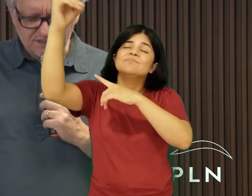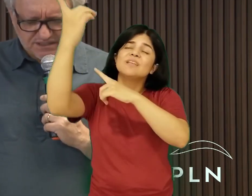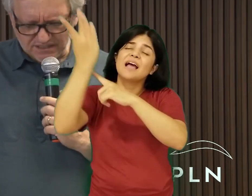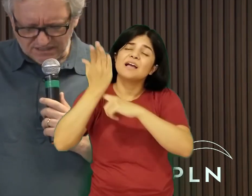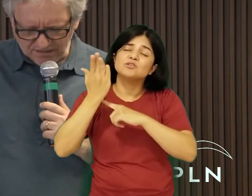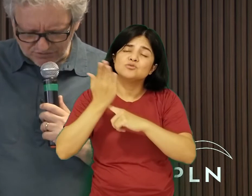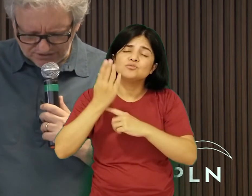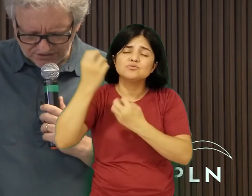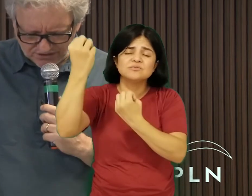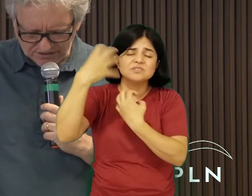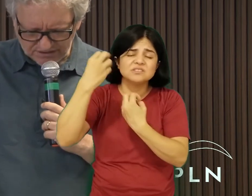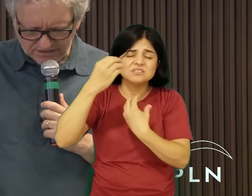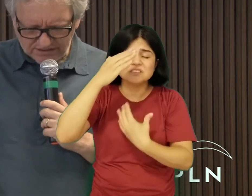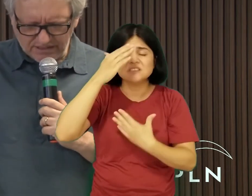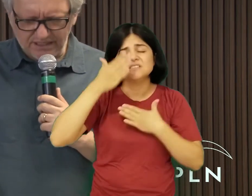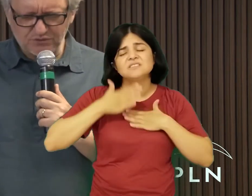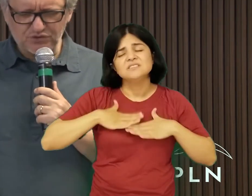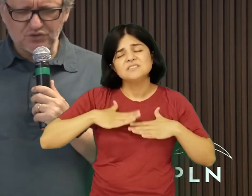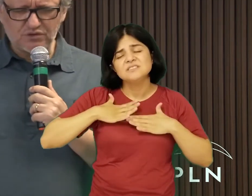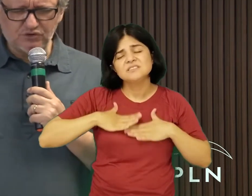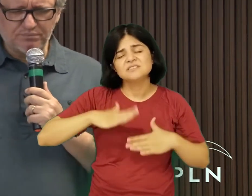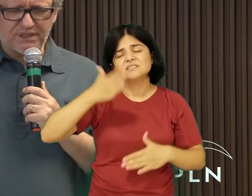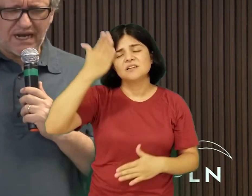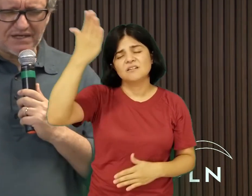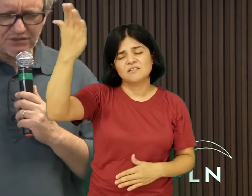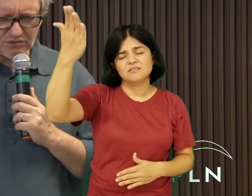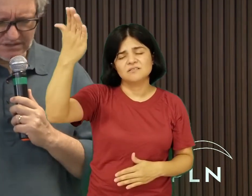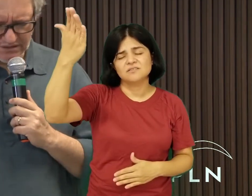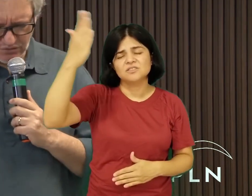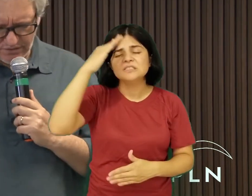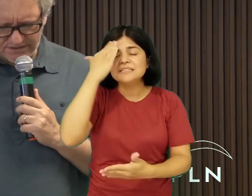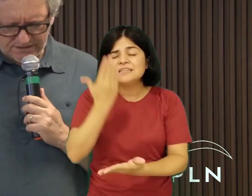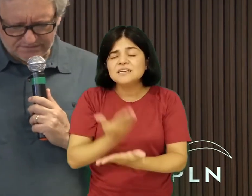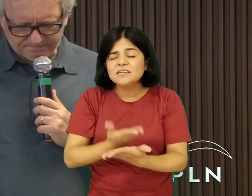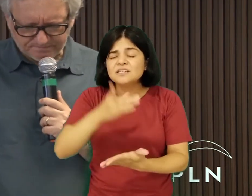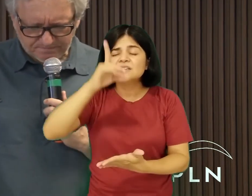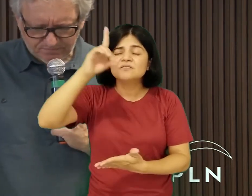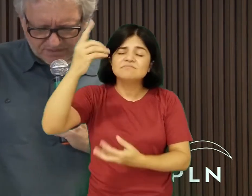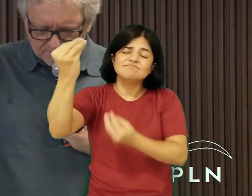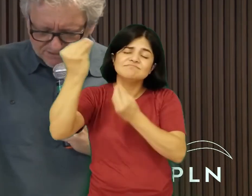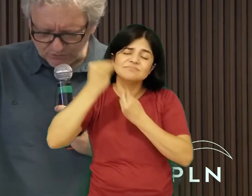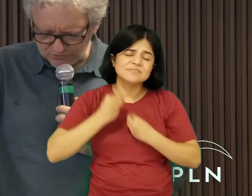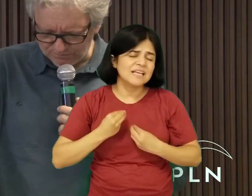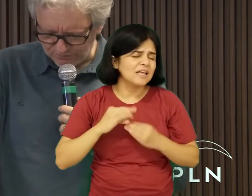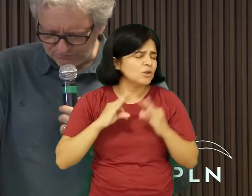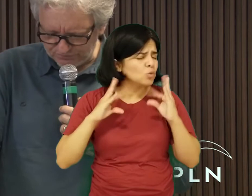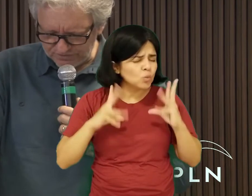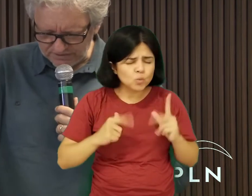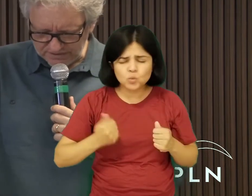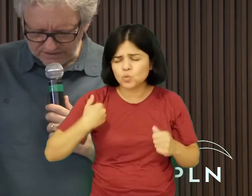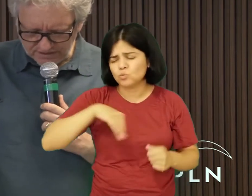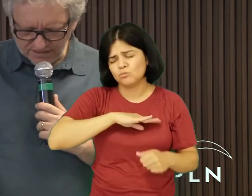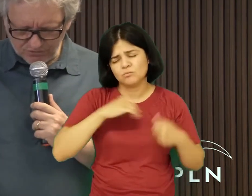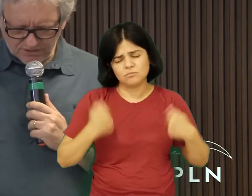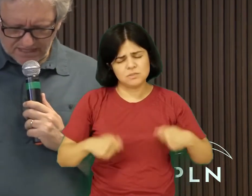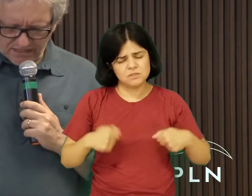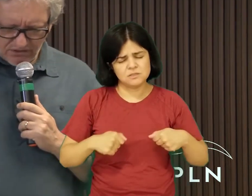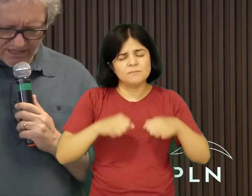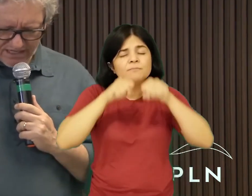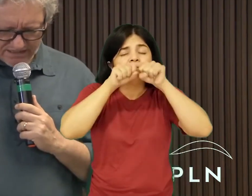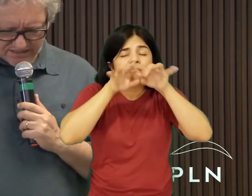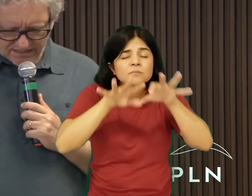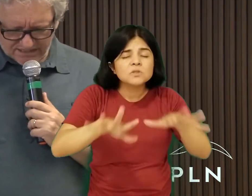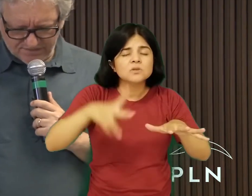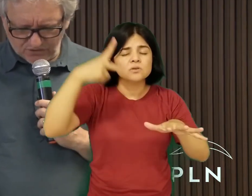ensine a descansarmos em Ti, crendo que o Senhor nos suprirá de todas as coisas. Abençoa o Teu povo. Queremos